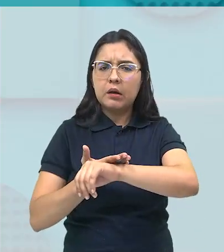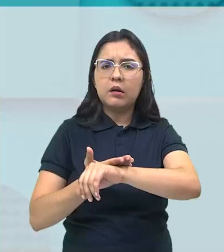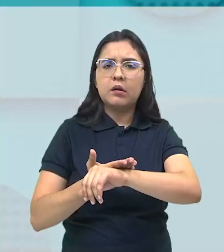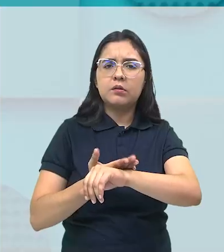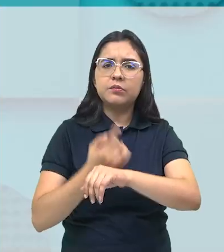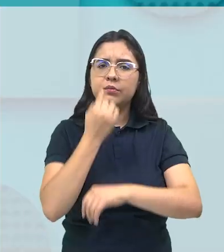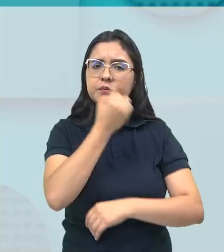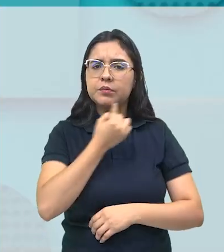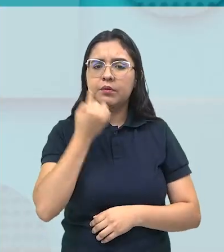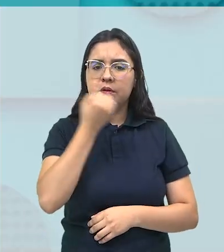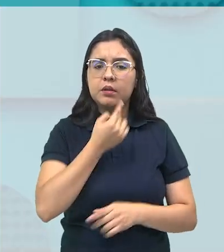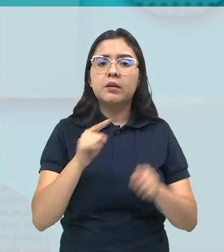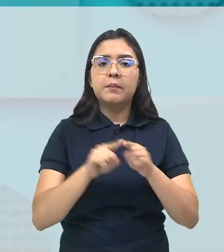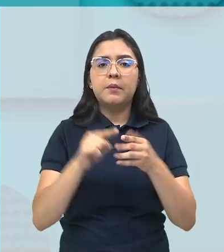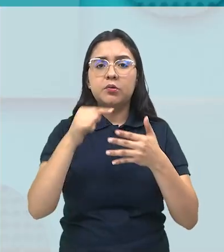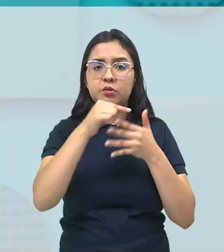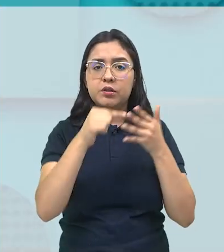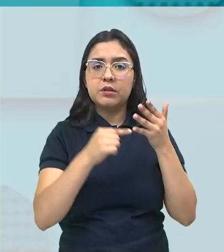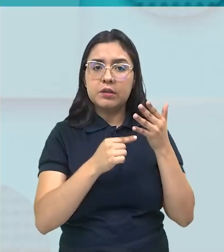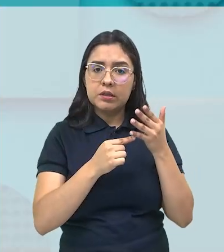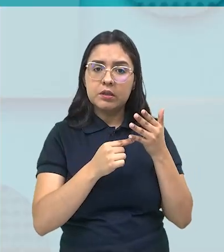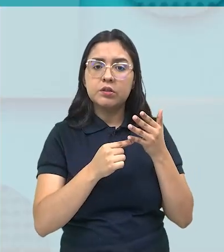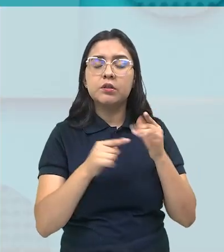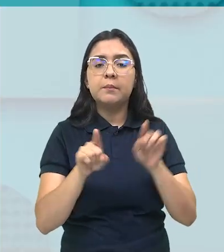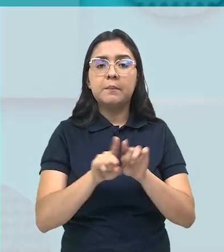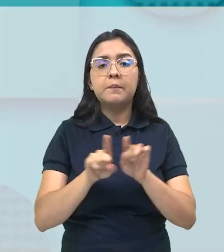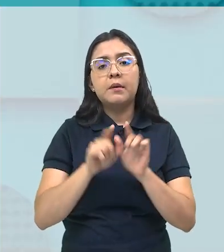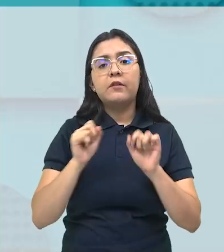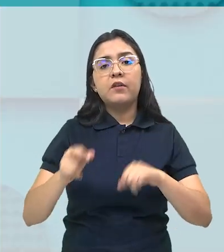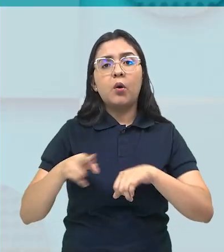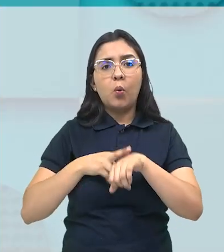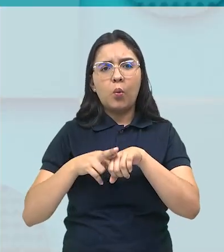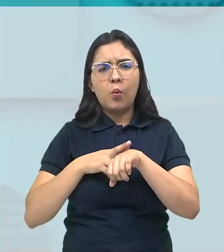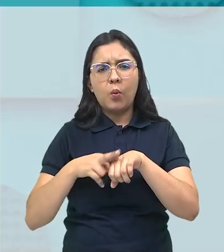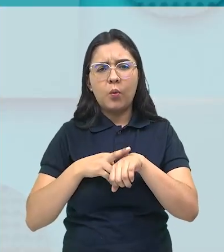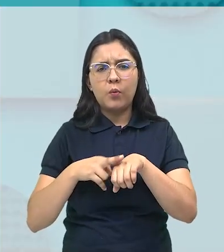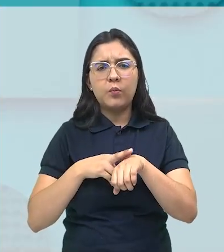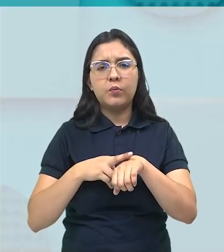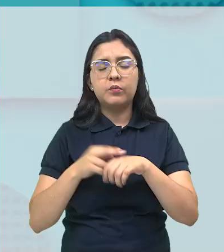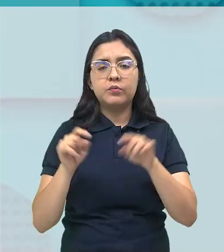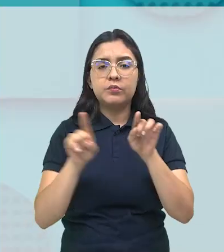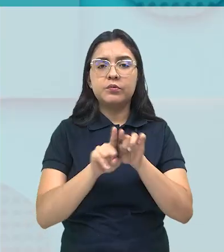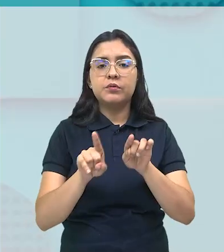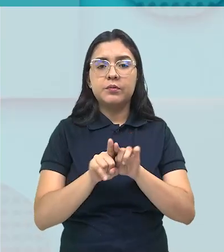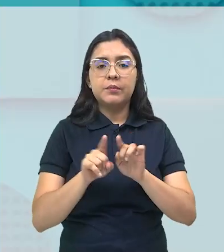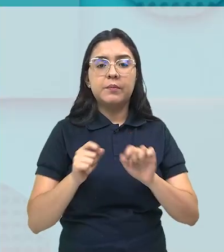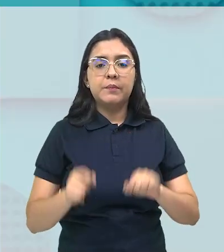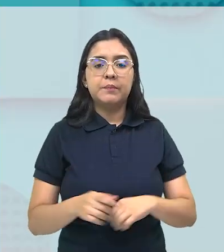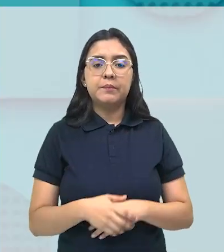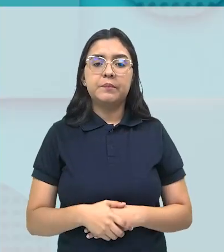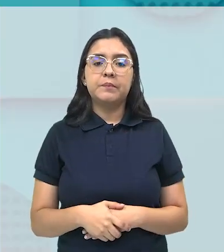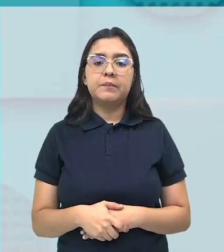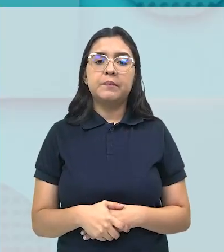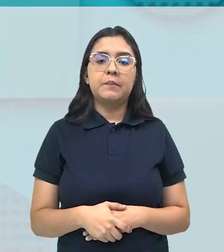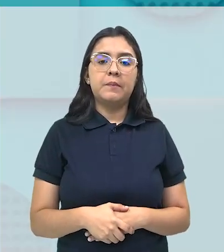os lábios e a ponta dos dedos vai ficando muito roxo, né? Vai perdendo a cor, vai ficando roxo.